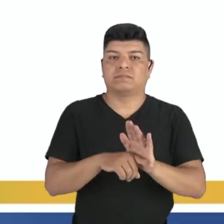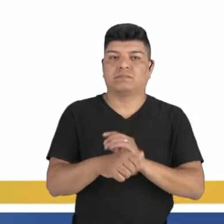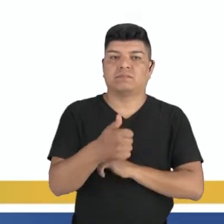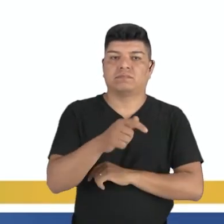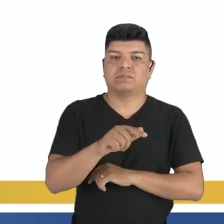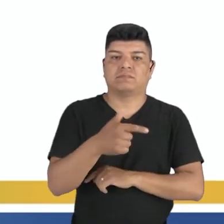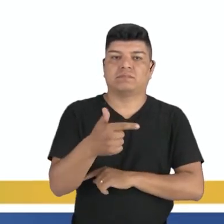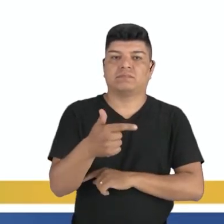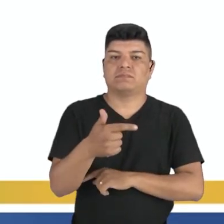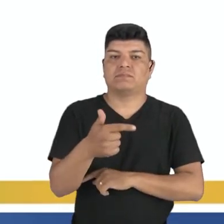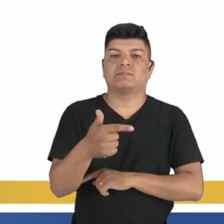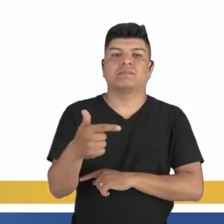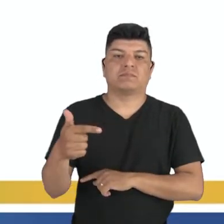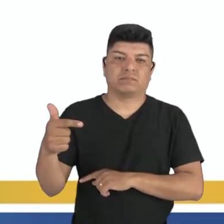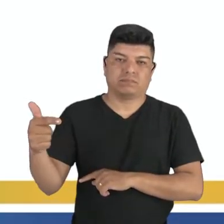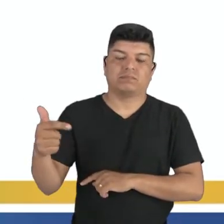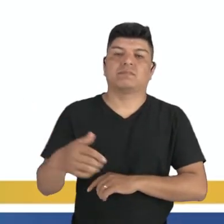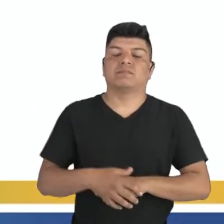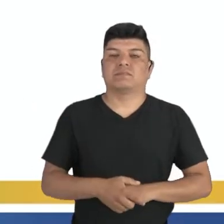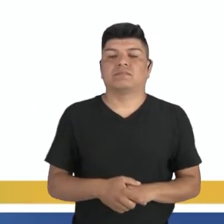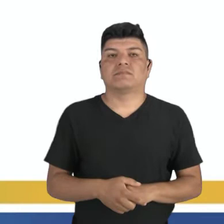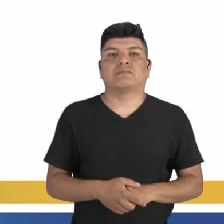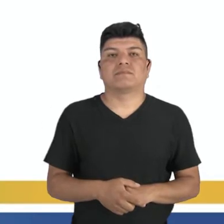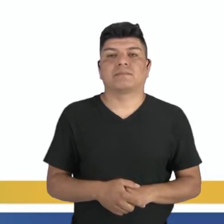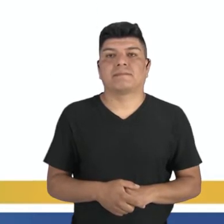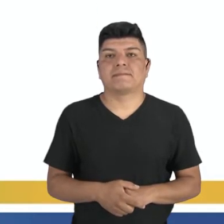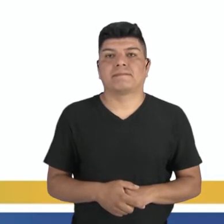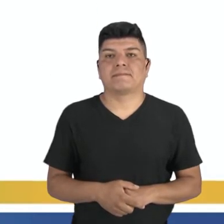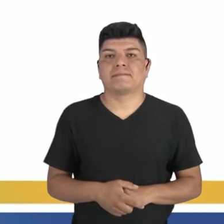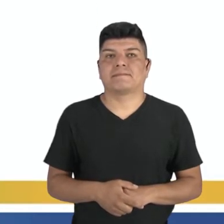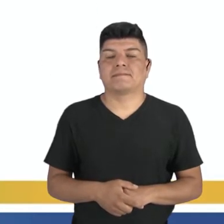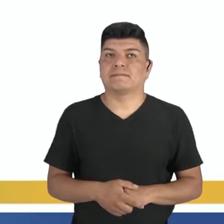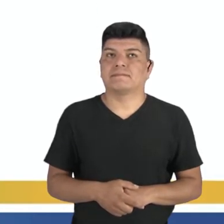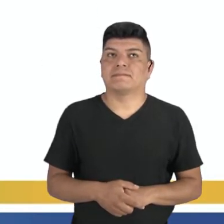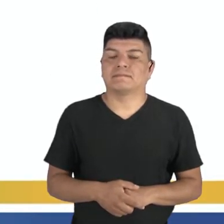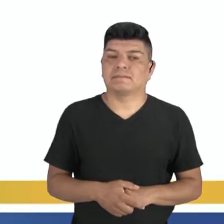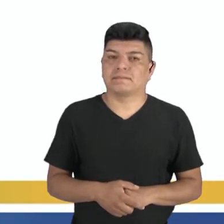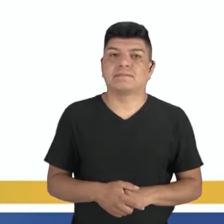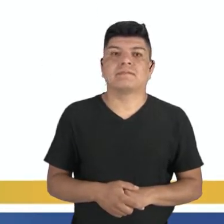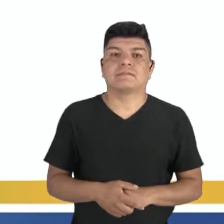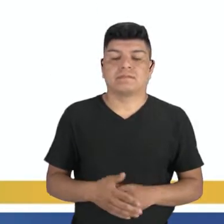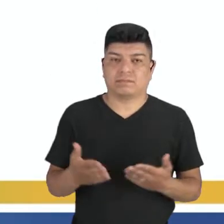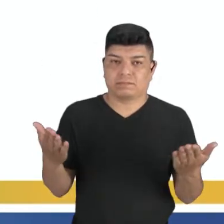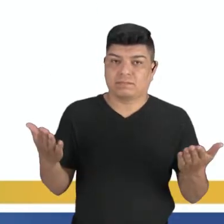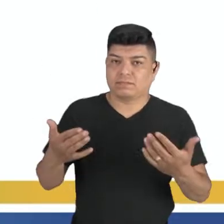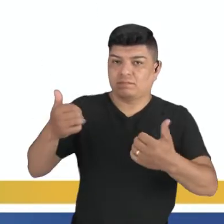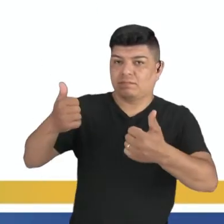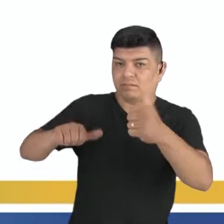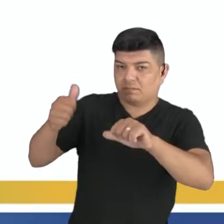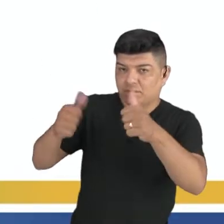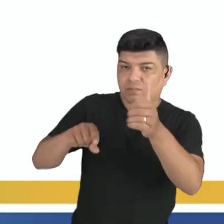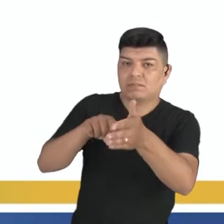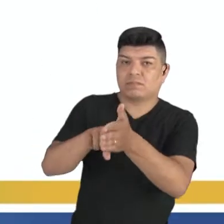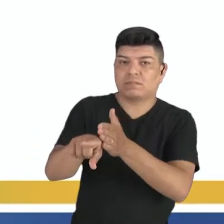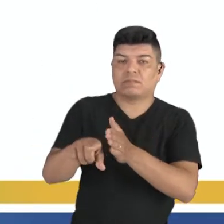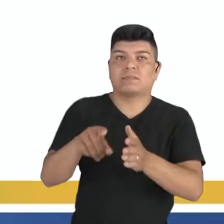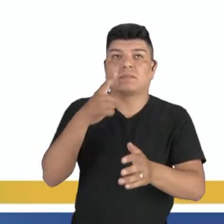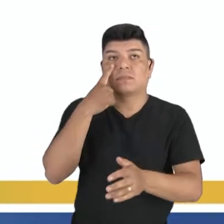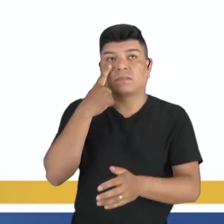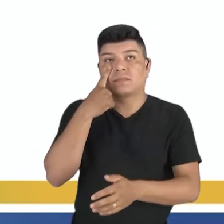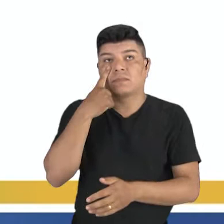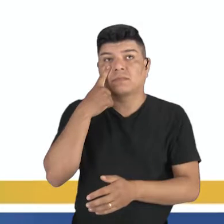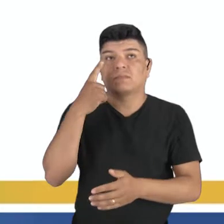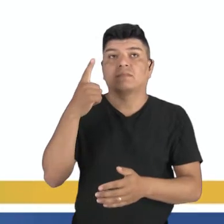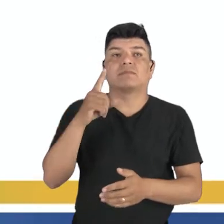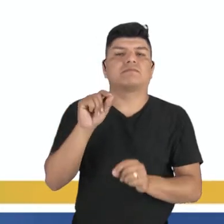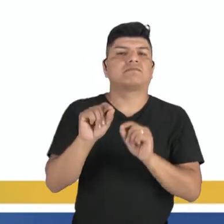menos 1,222, certo? Bom, agora vamos analisar o problema a seguir. Observe